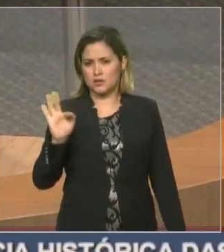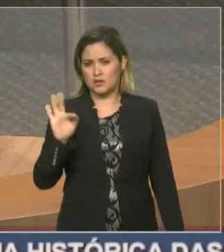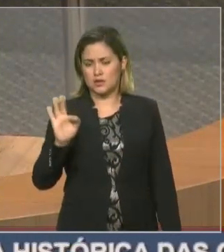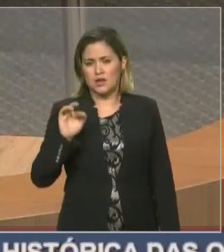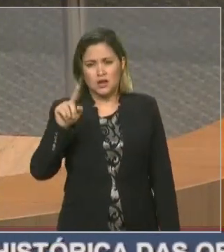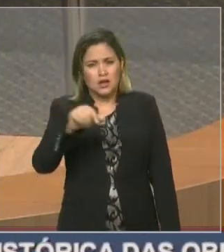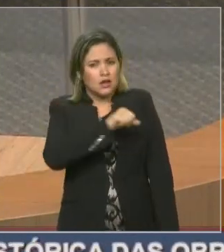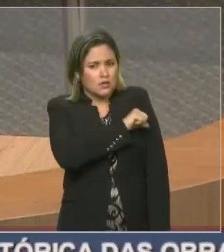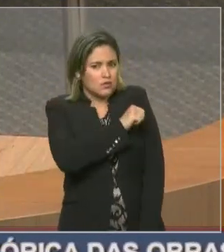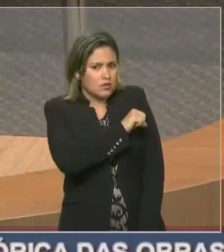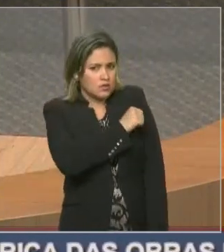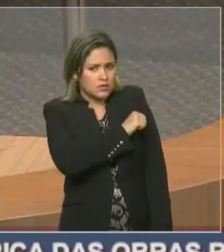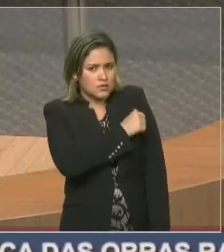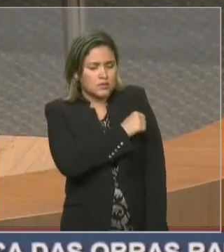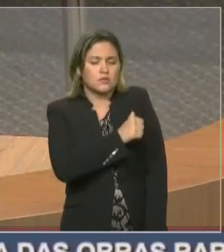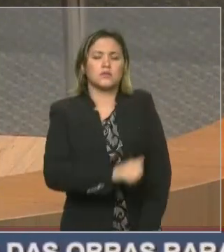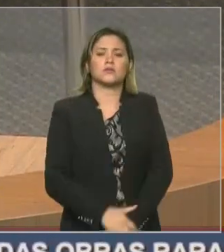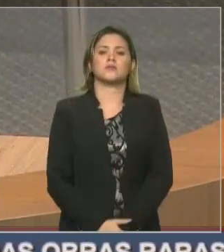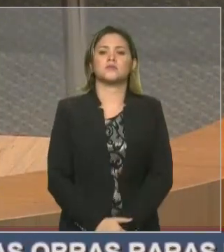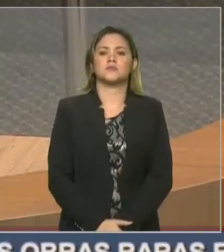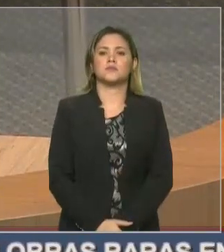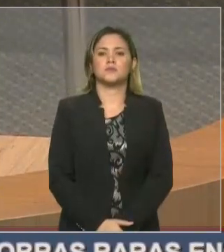fazer parte